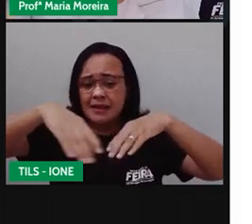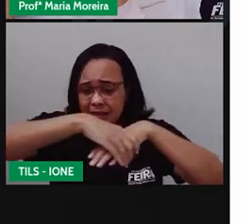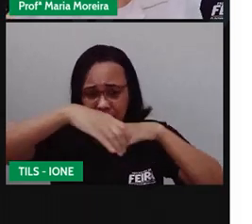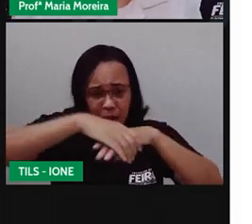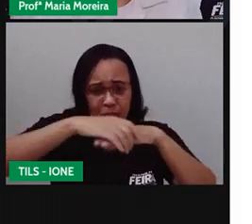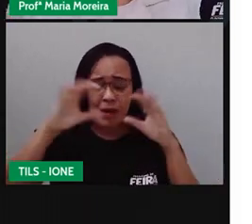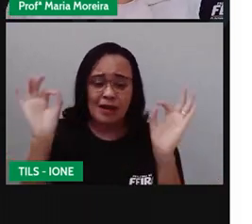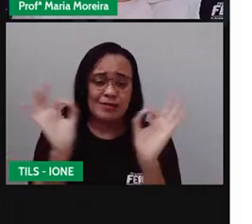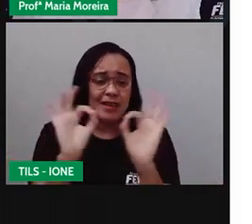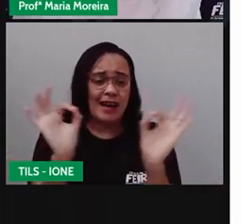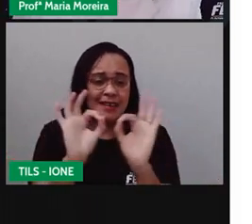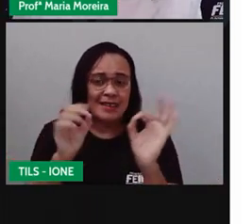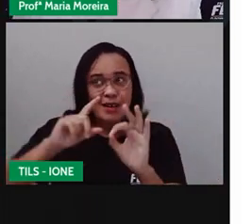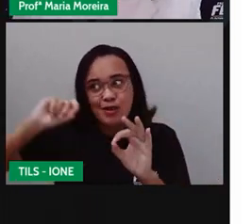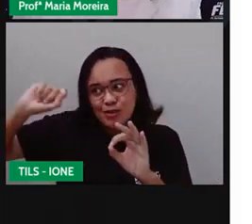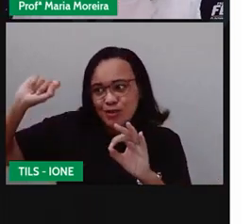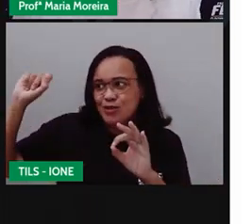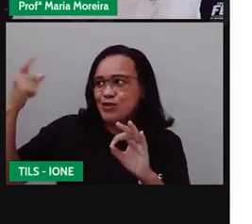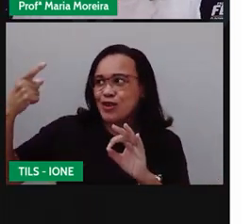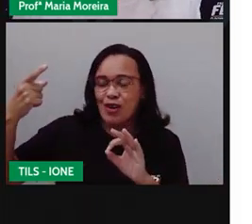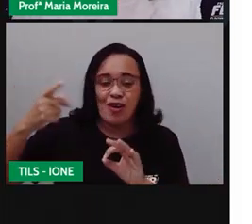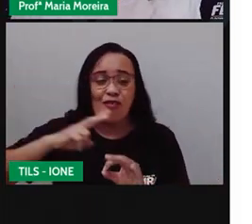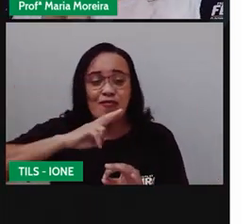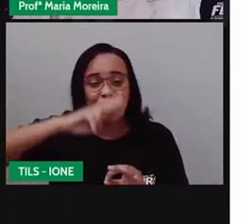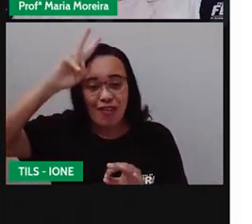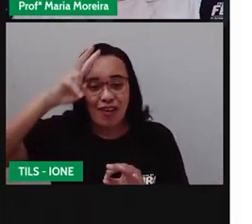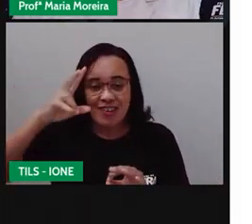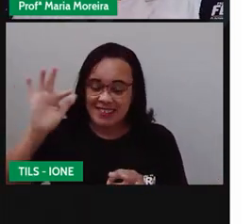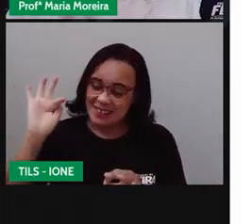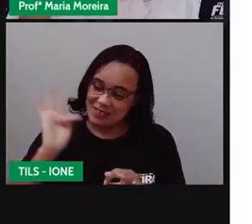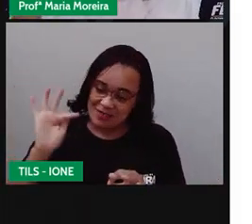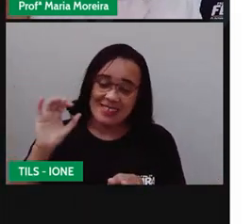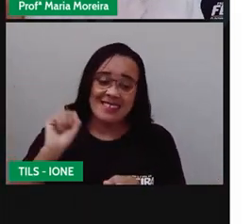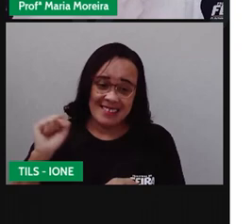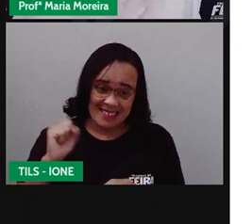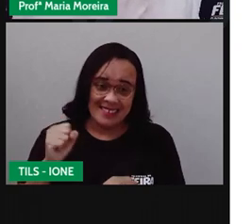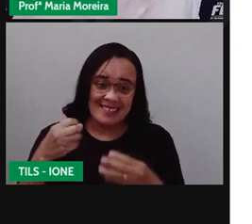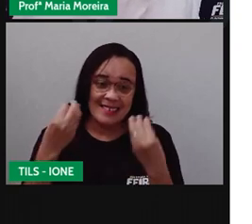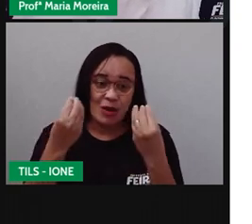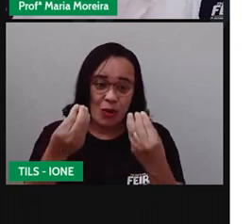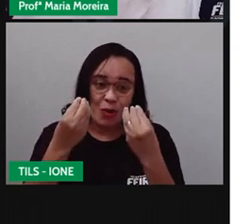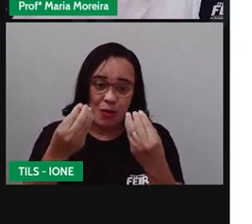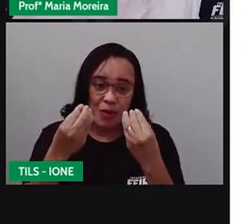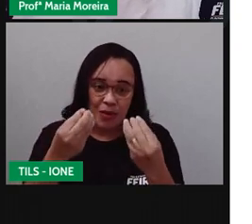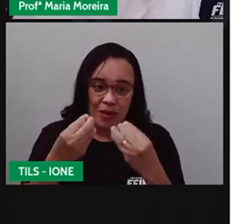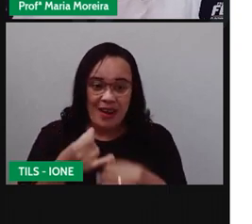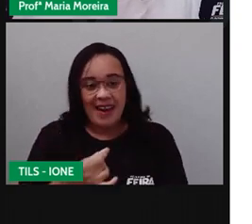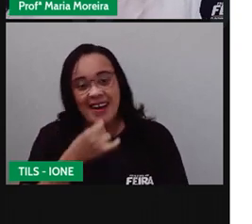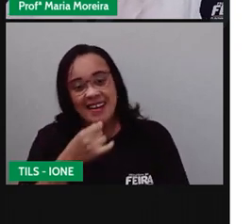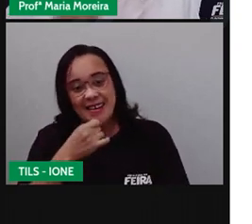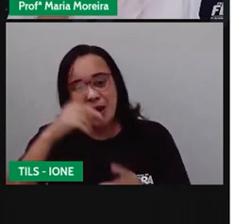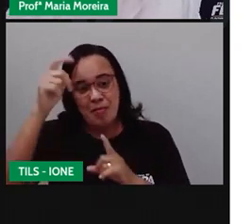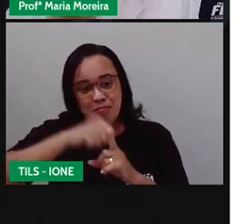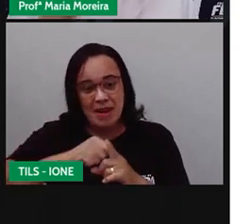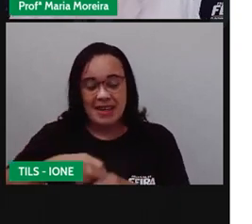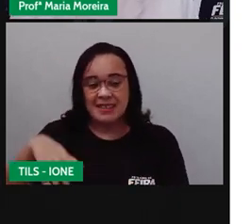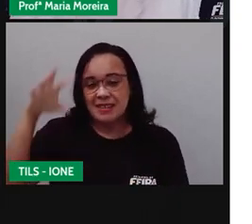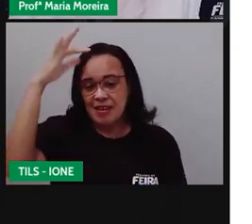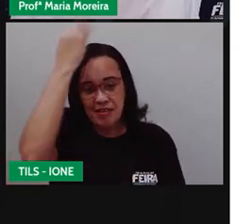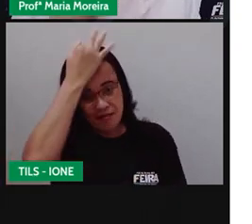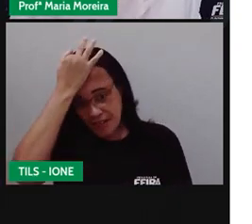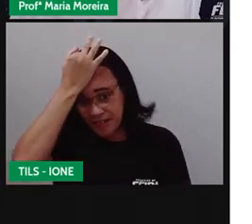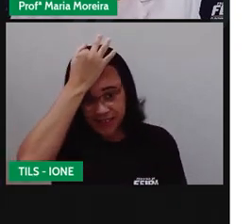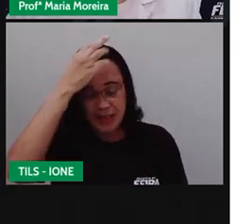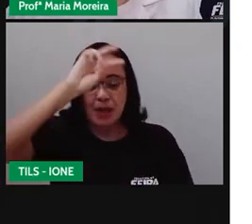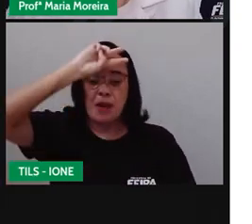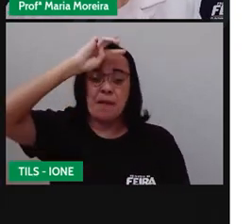imagine esse sol maravilhoso aqui, né, de Feira de Santana, aquele sol de fevereiro e março, do início das aulas, aquele sol